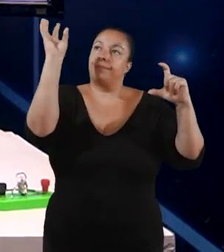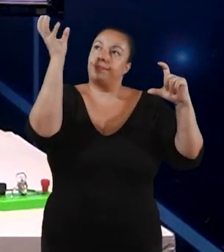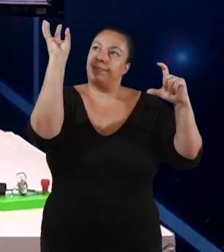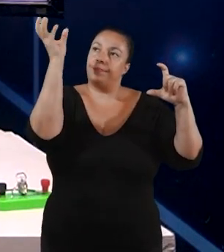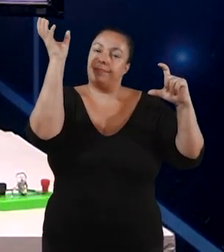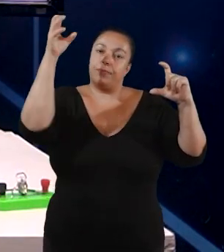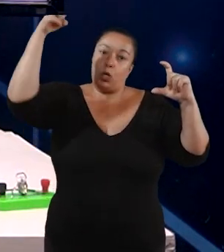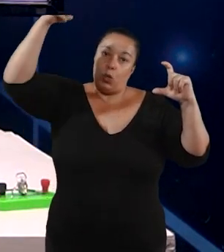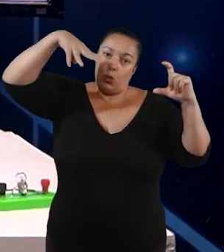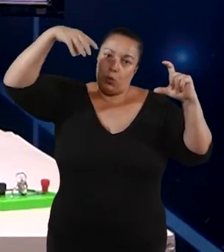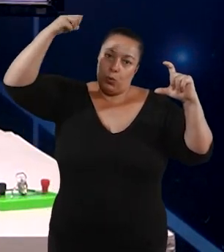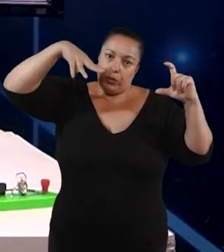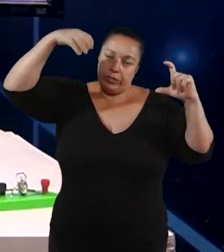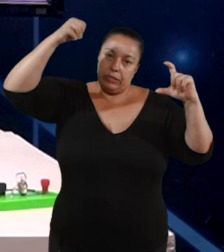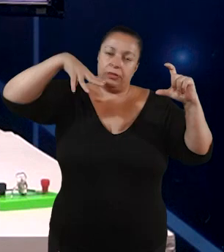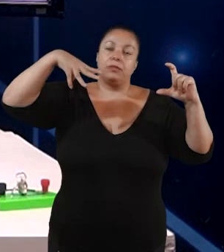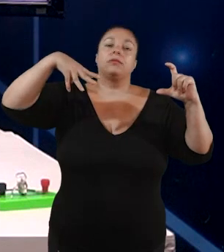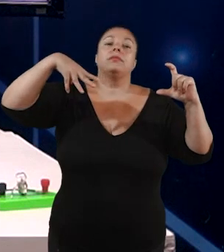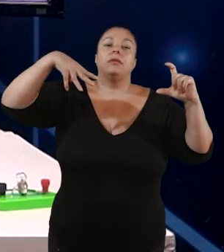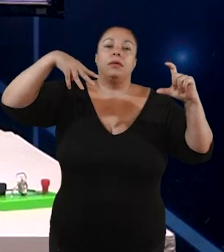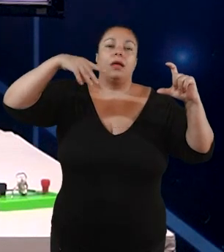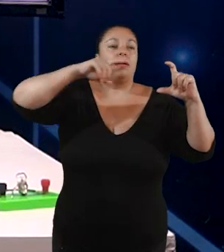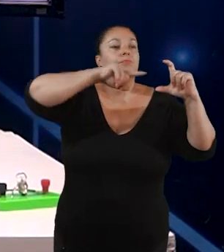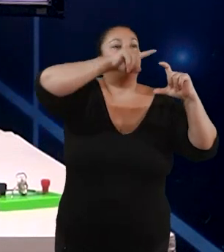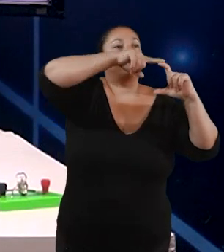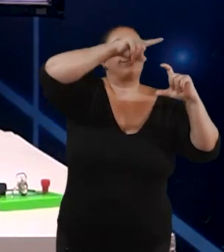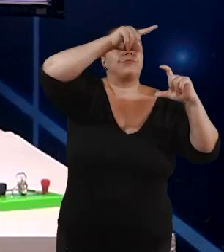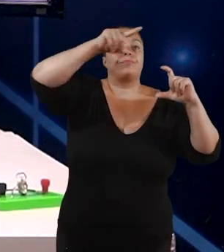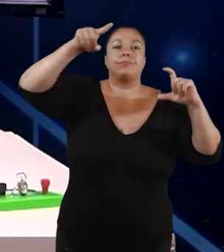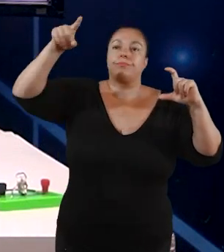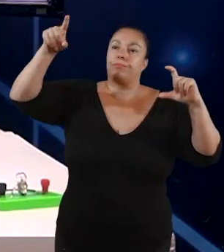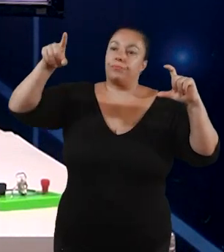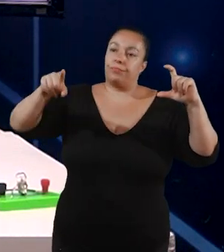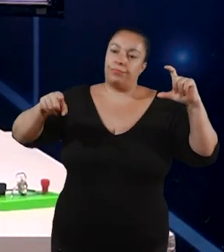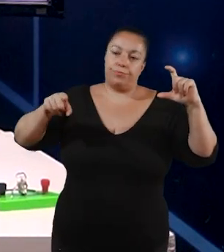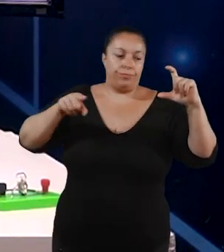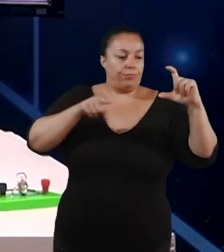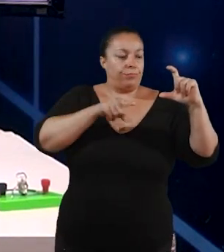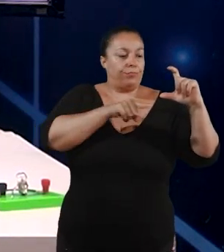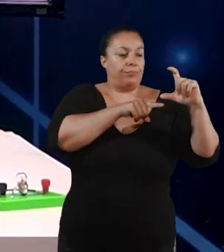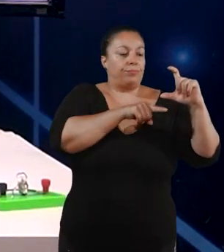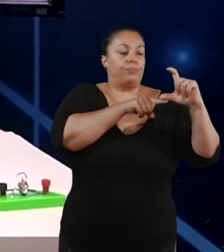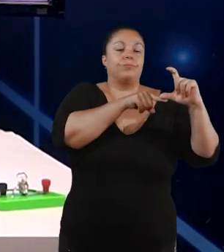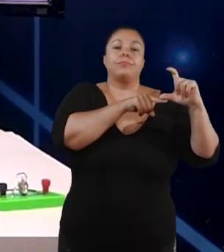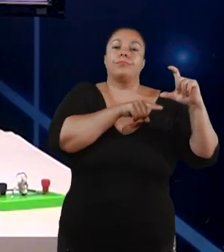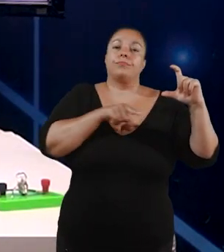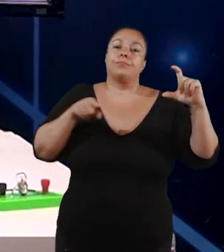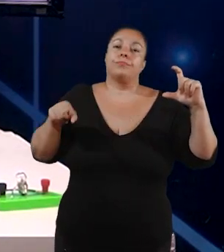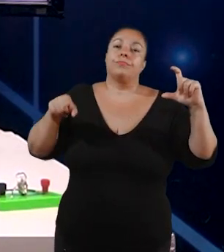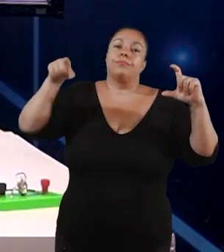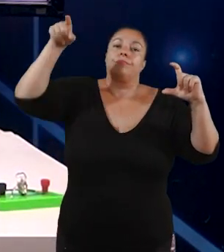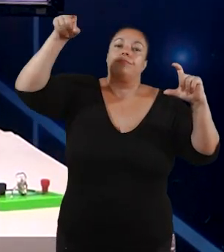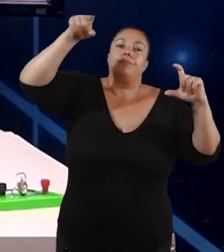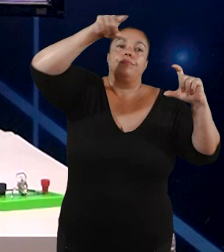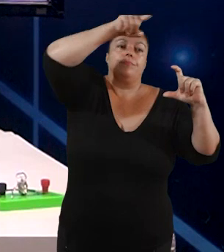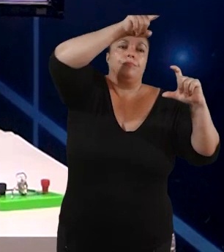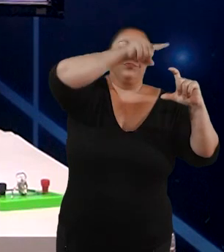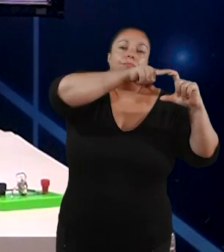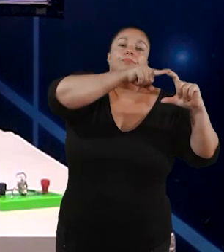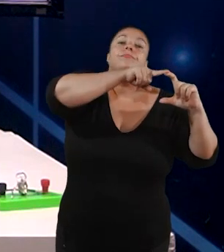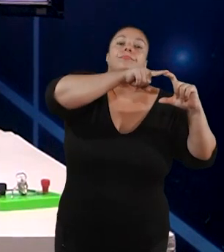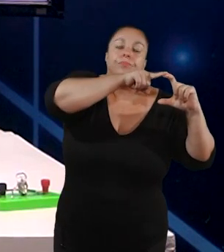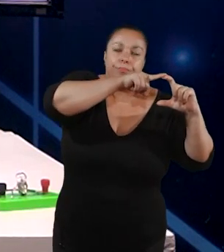emita luz, tá? E eles continuam seguindo, passando pela chave agora que está fechada aqui, né? Está no sentido de está